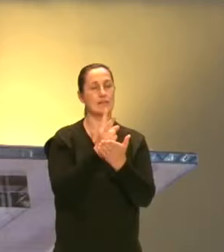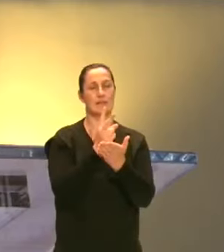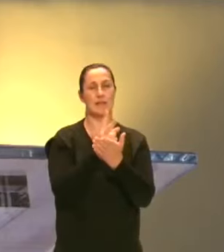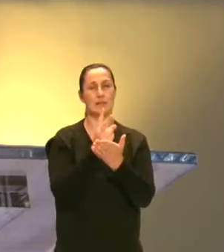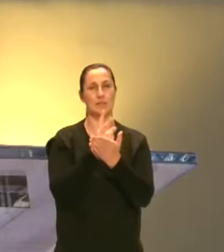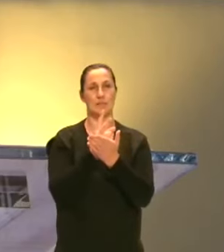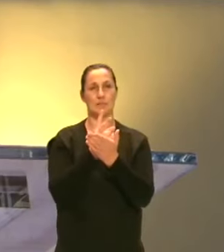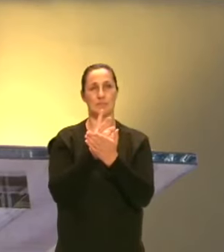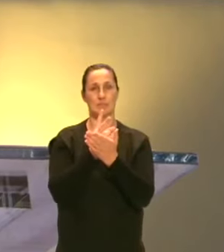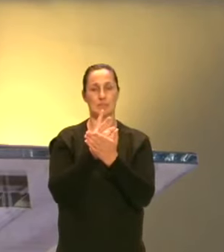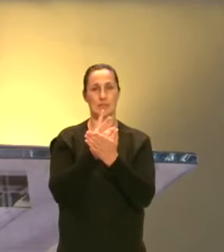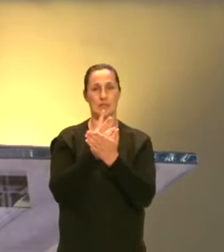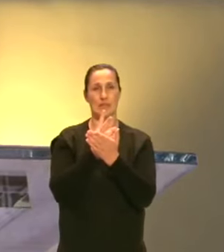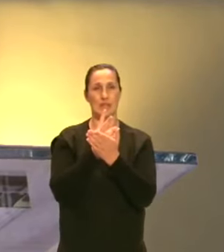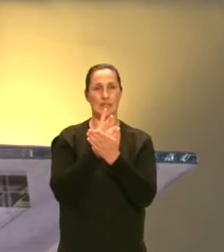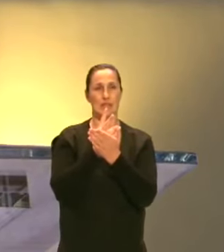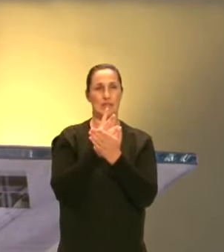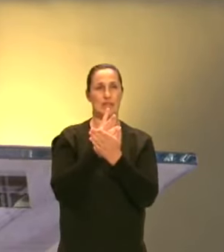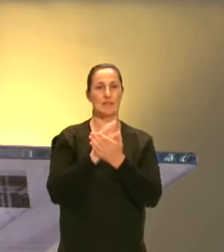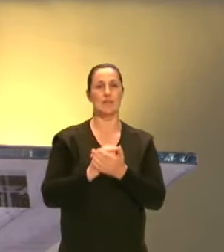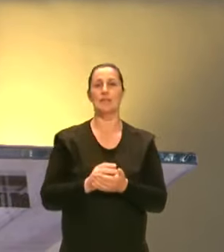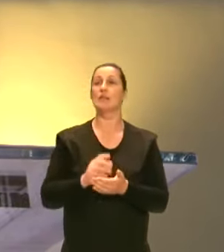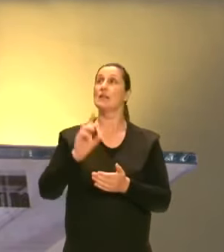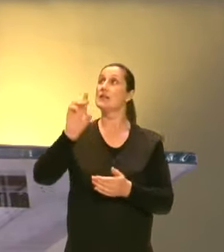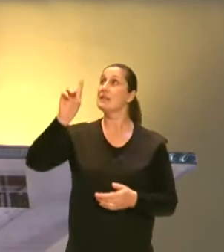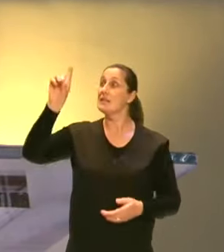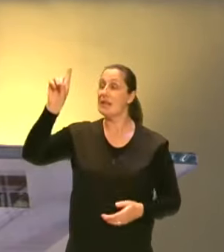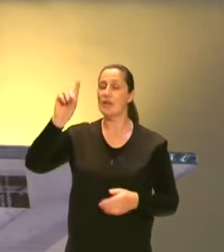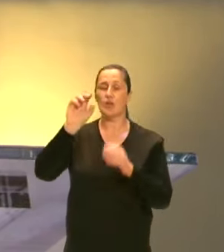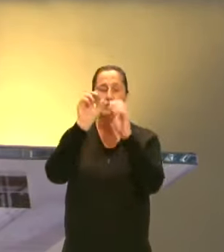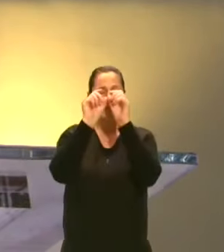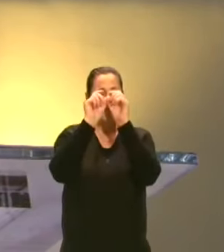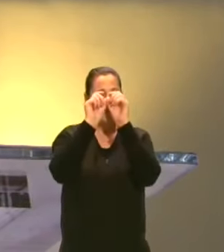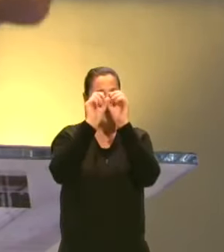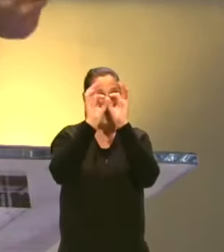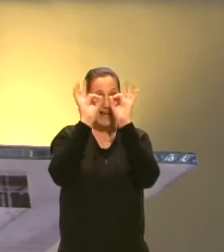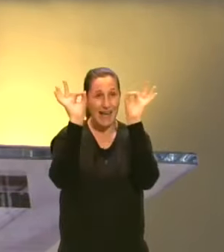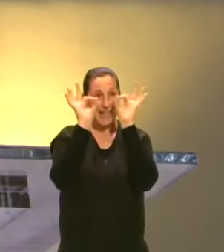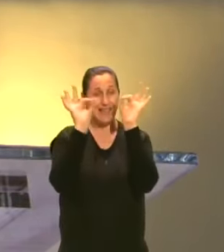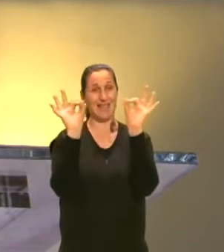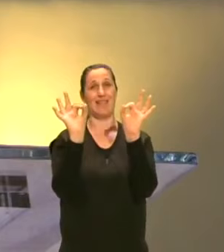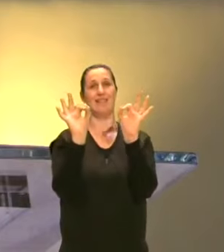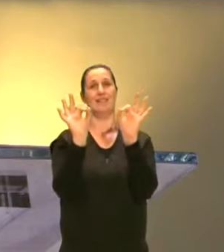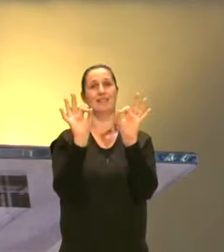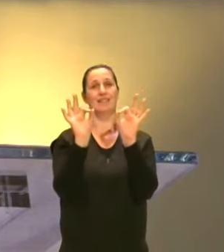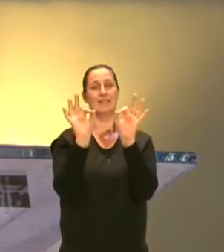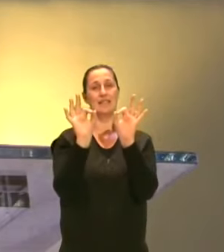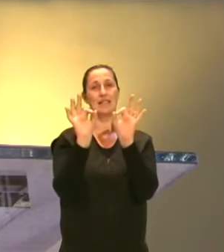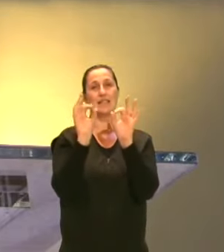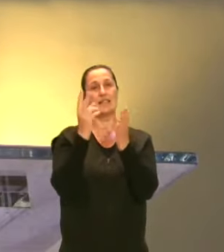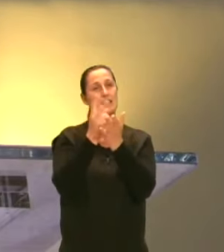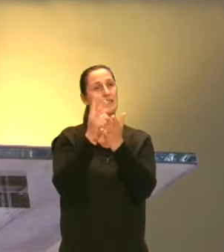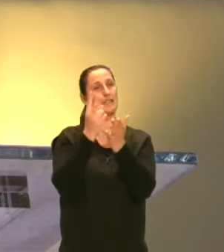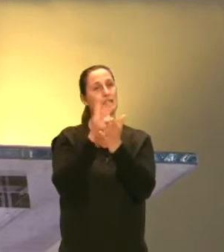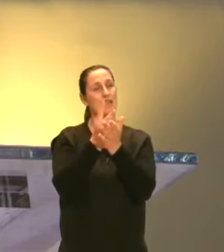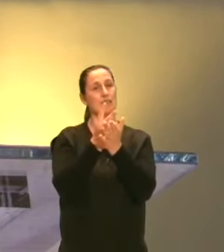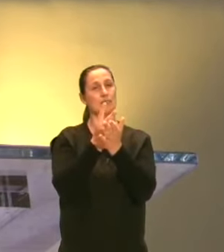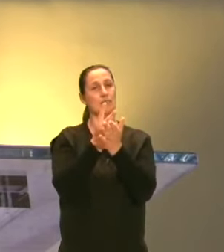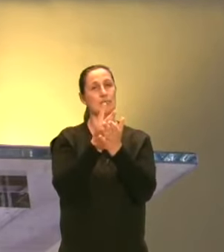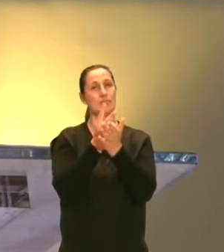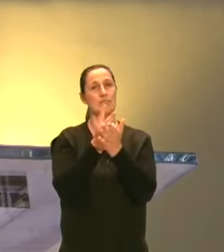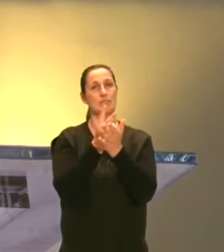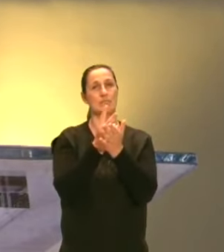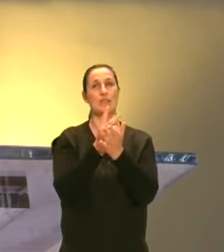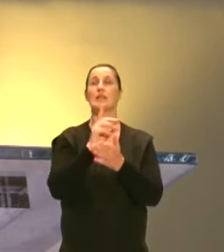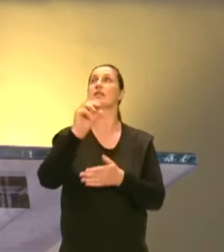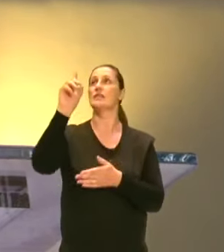está de costas viradas. O nosso Deus está alerta, nos protegendo o tempo todo. Esse é o